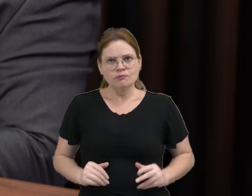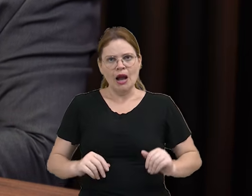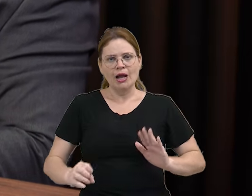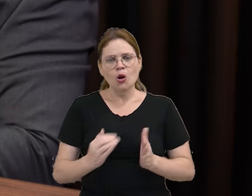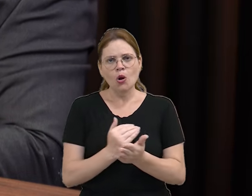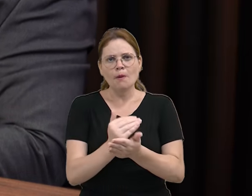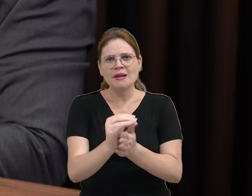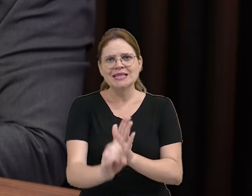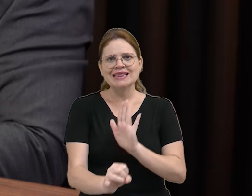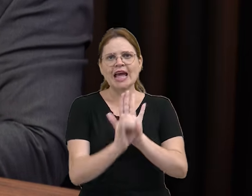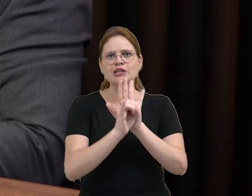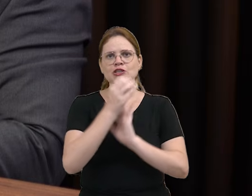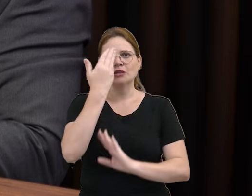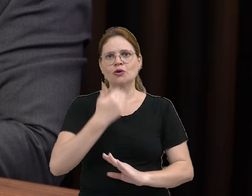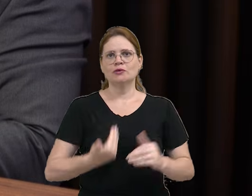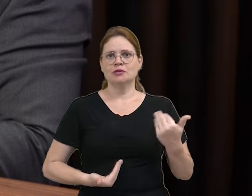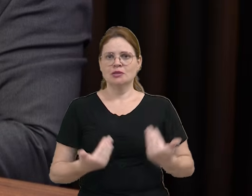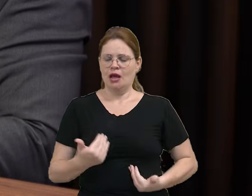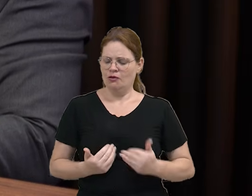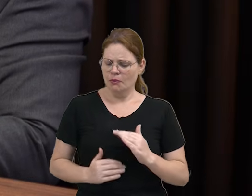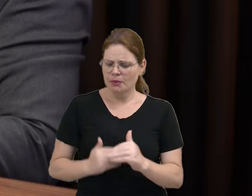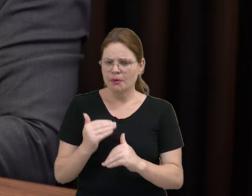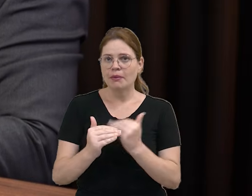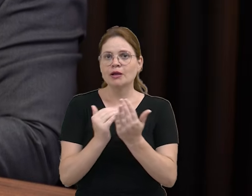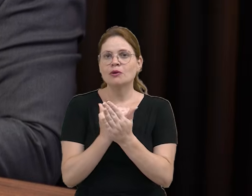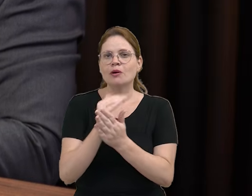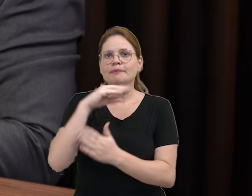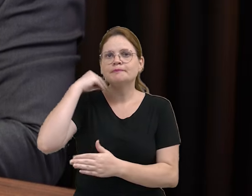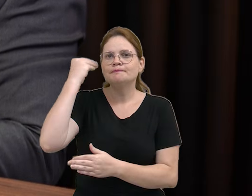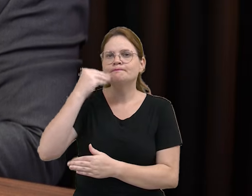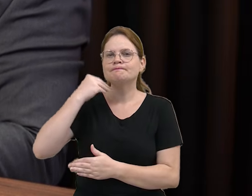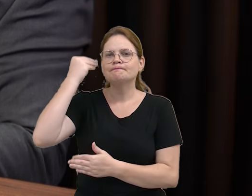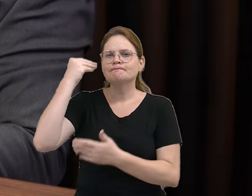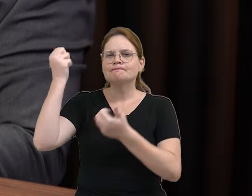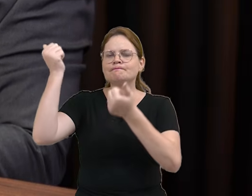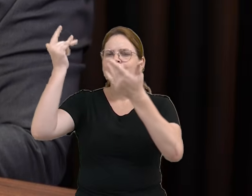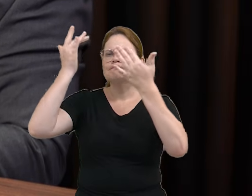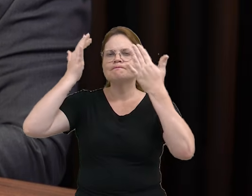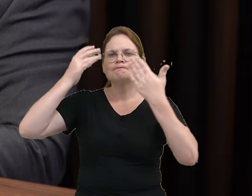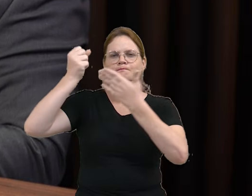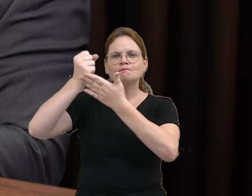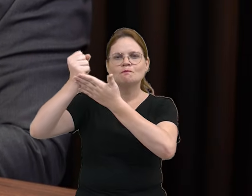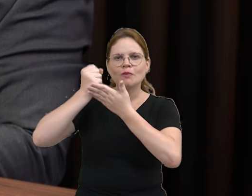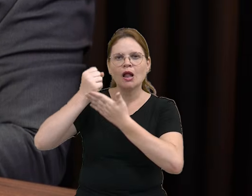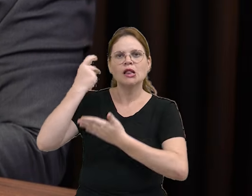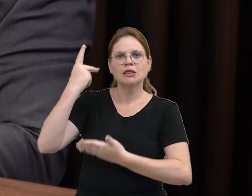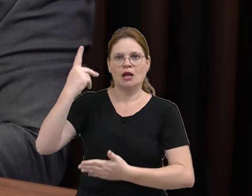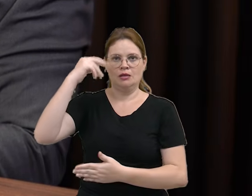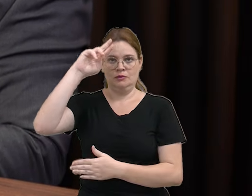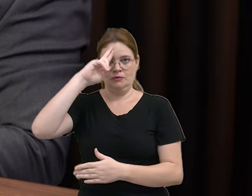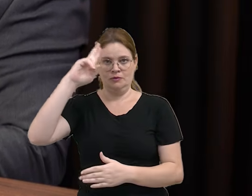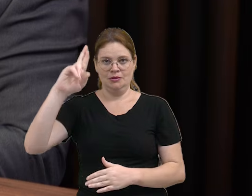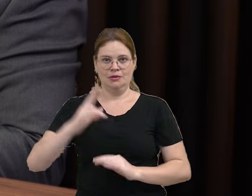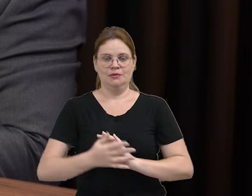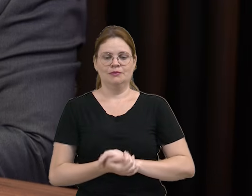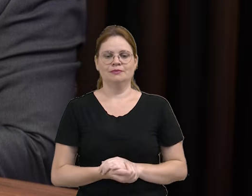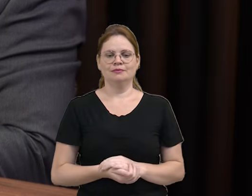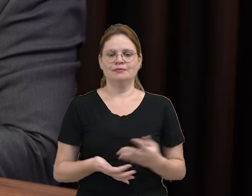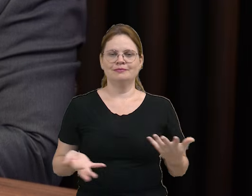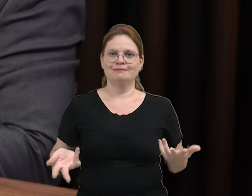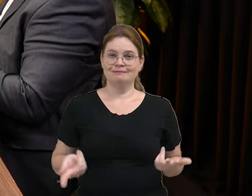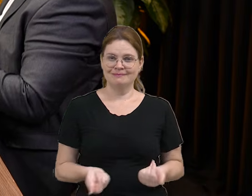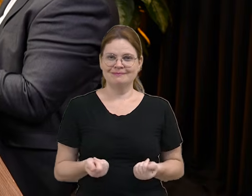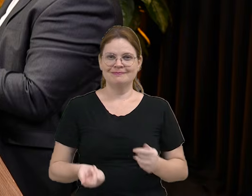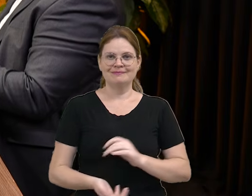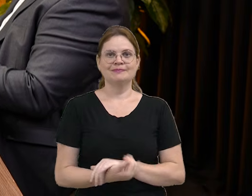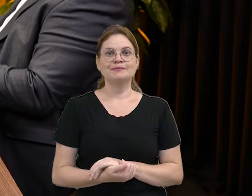passamos a desfrutar do recurso do Senhor. E isso é maravilhoso para nós desfrutarmos do recurso do